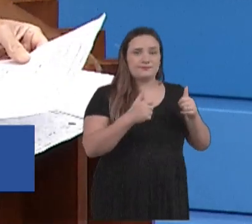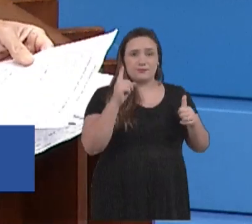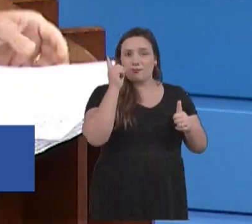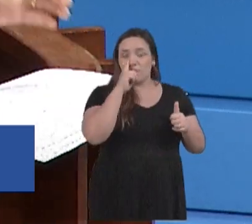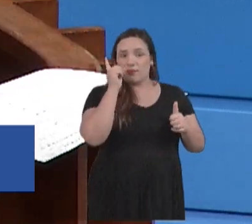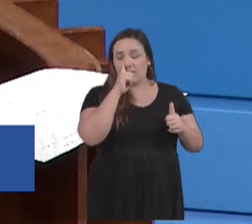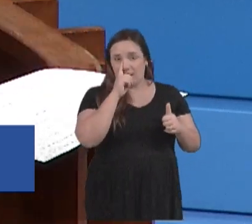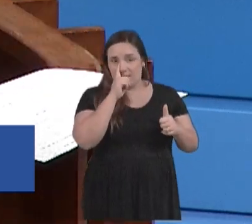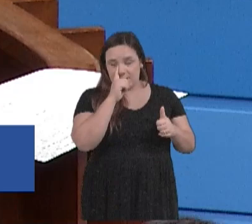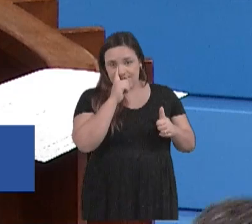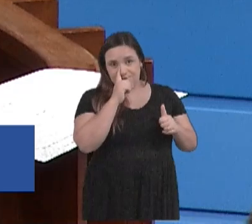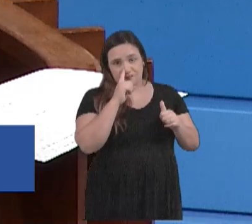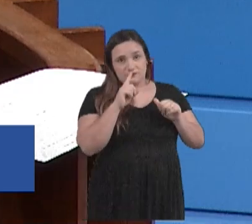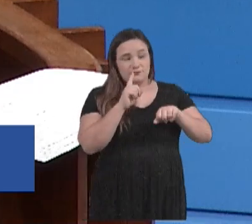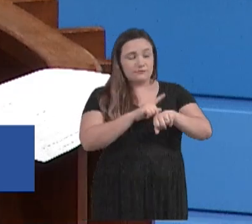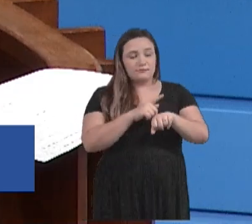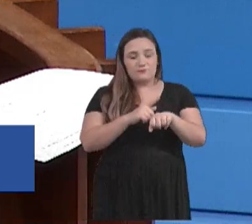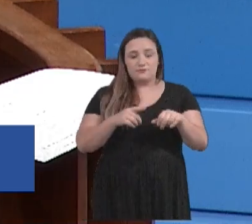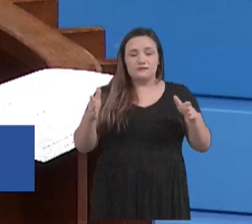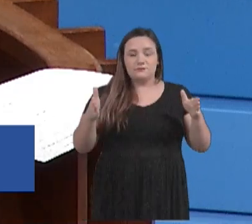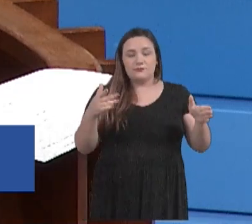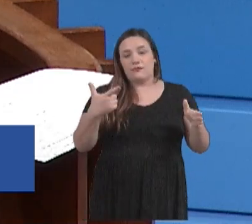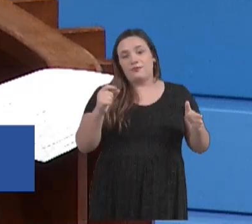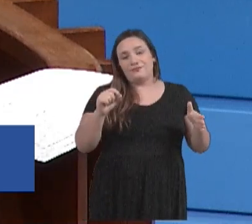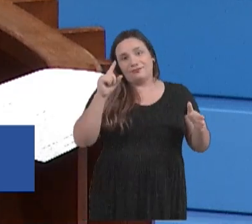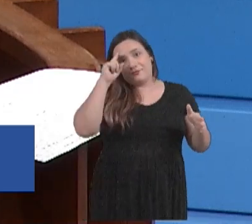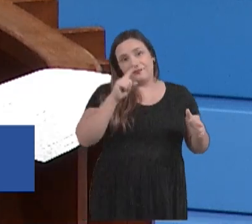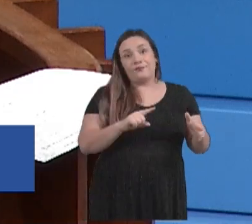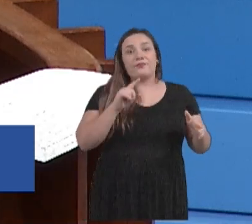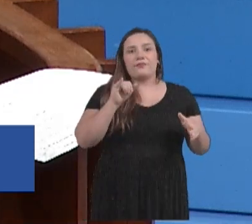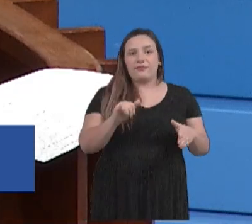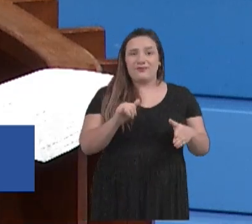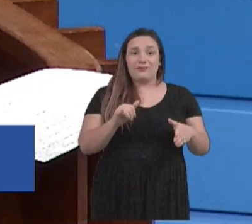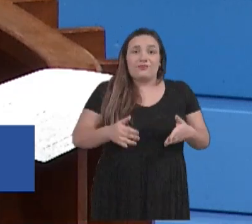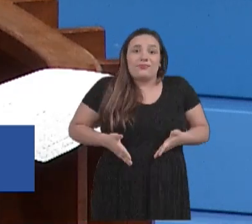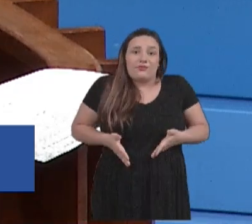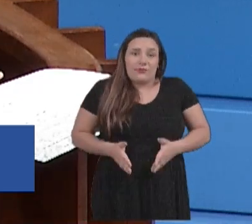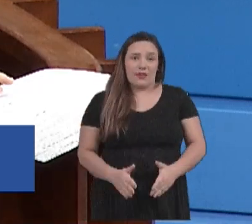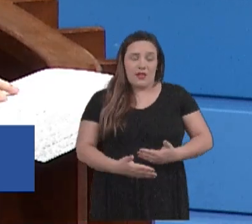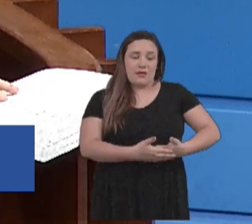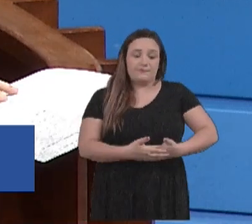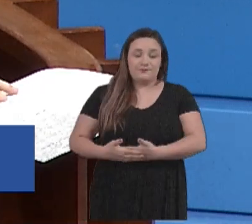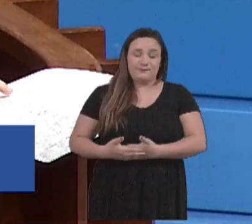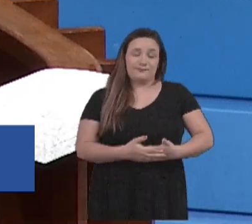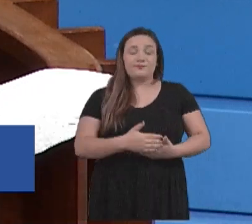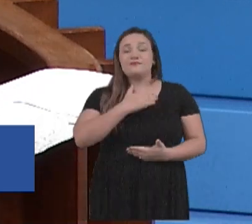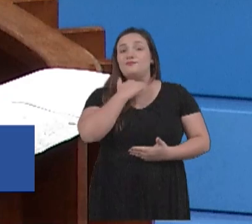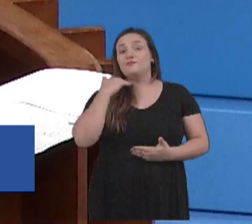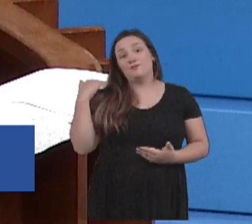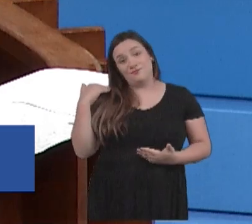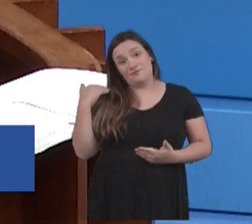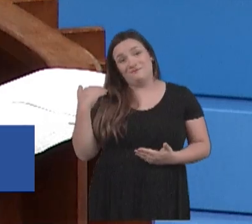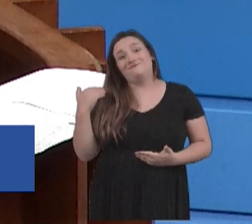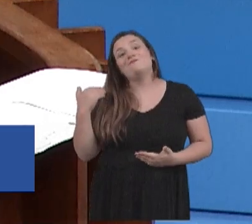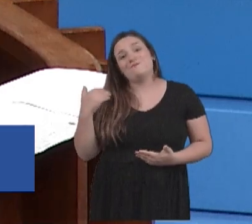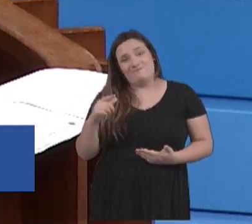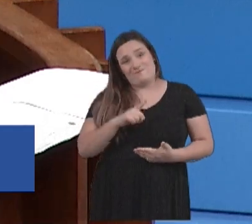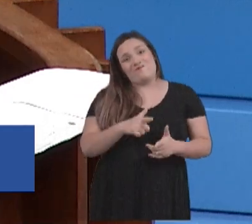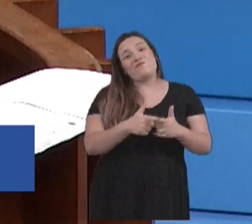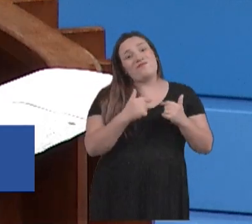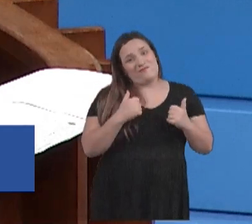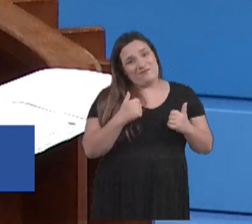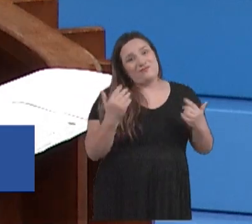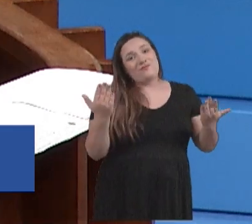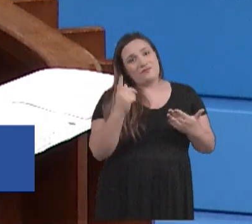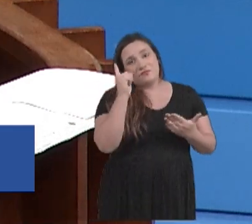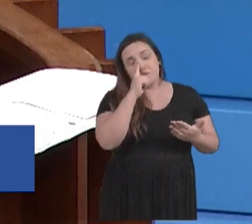de natimortos, que está nesse projeto. Mas o projeto,